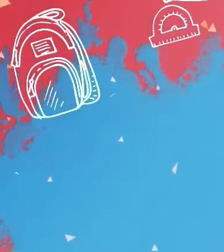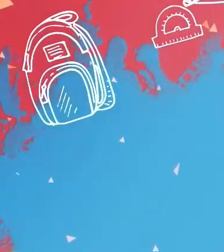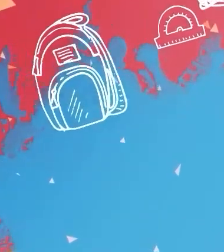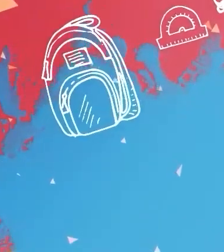E aí